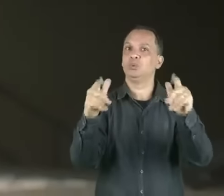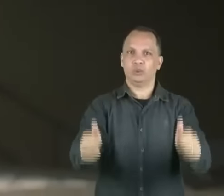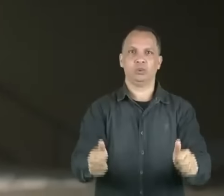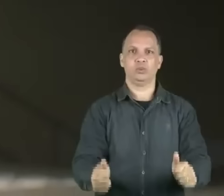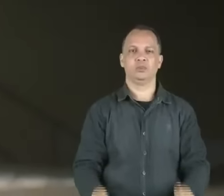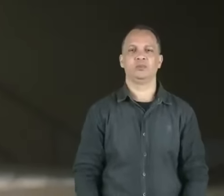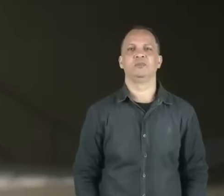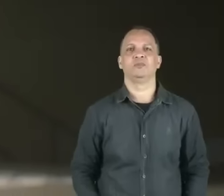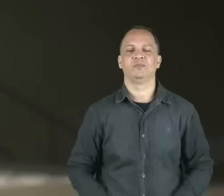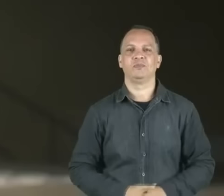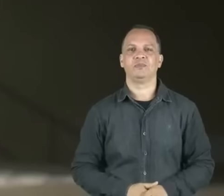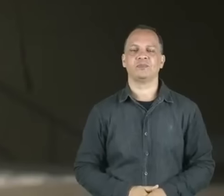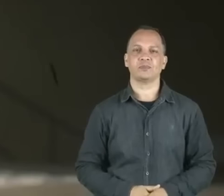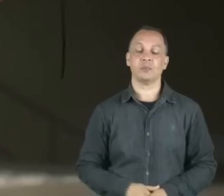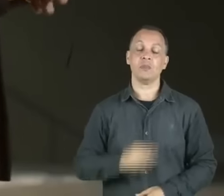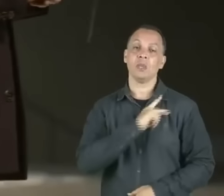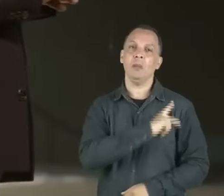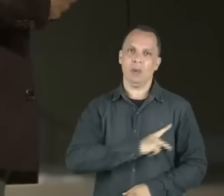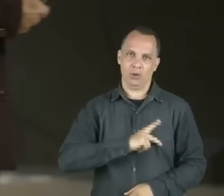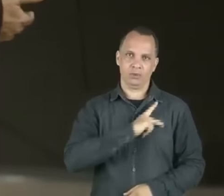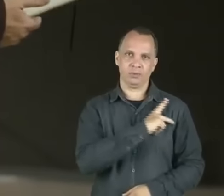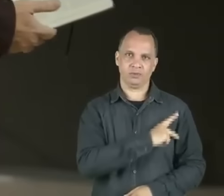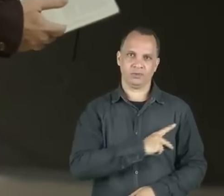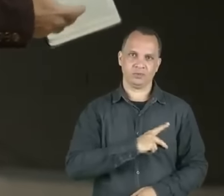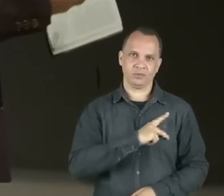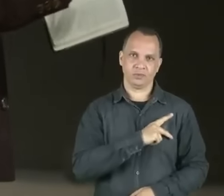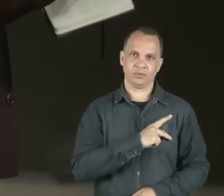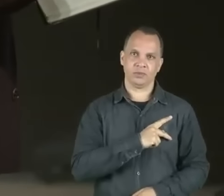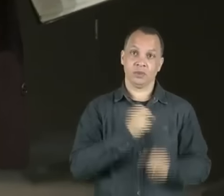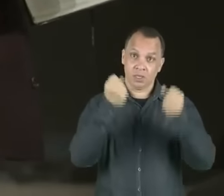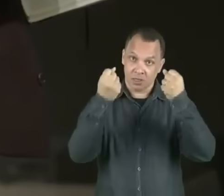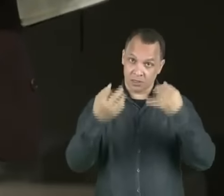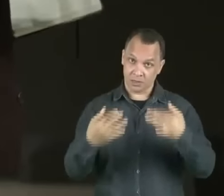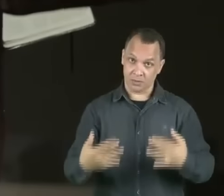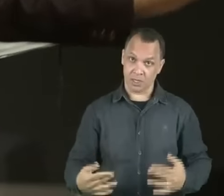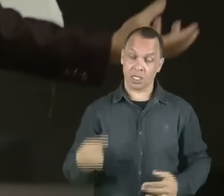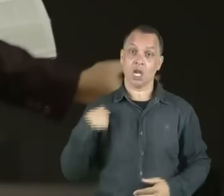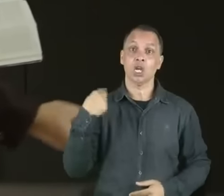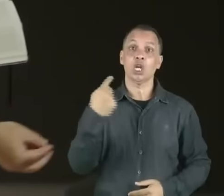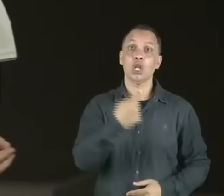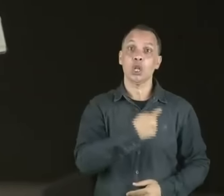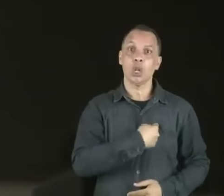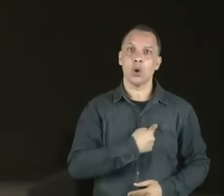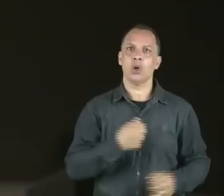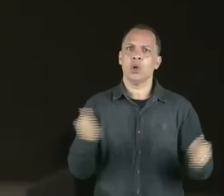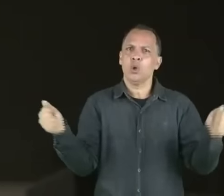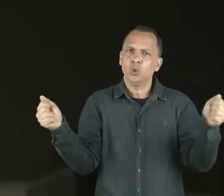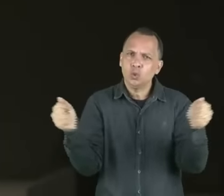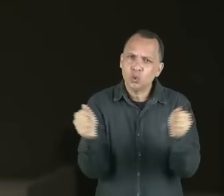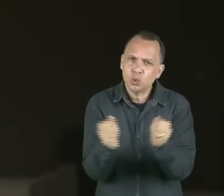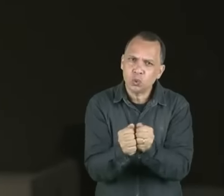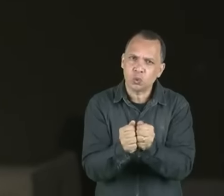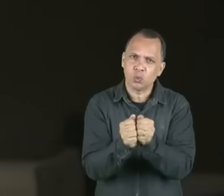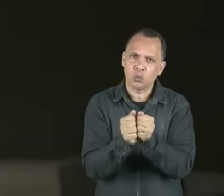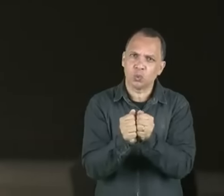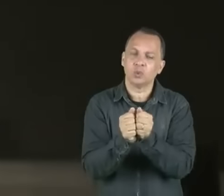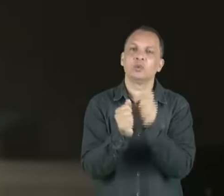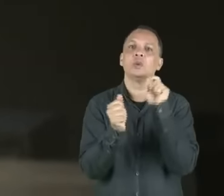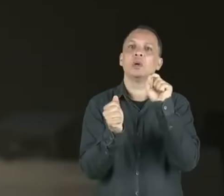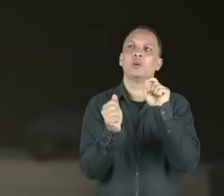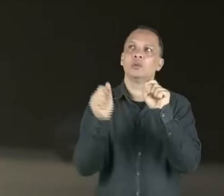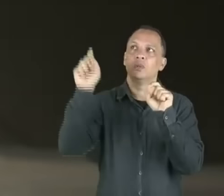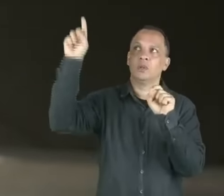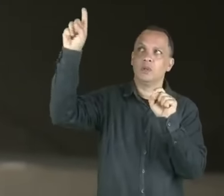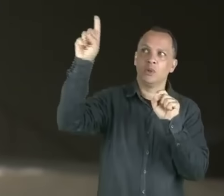20 em diante Paulo diz que em Cristo nós estamos assentados Deus nos trouxe da